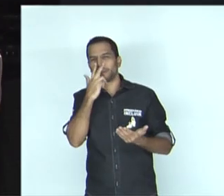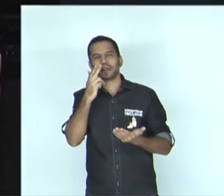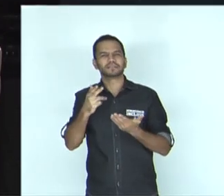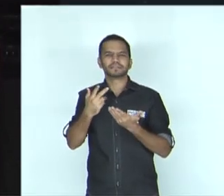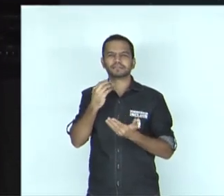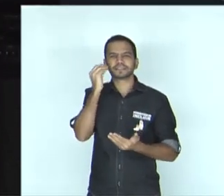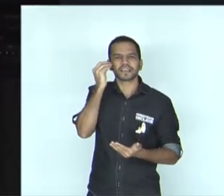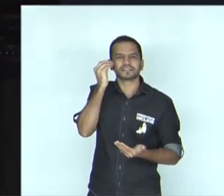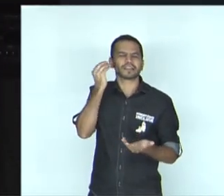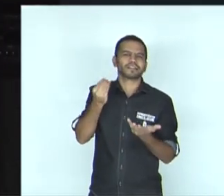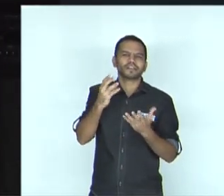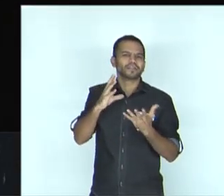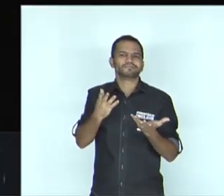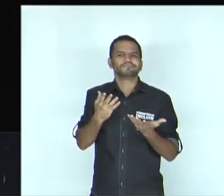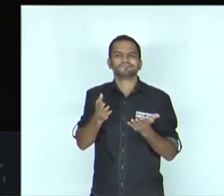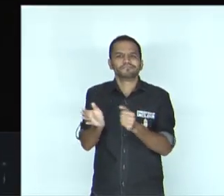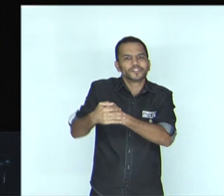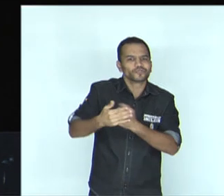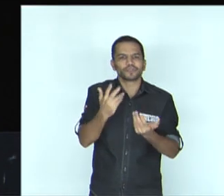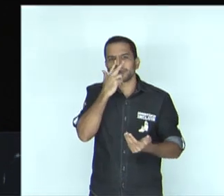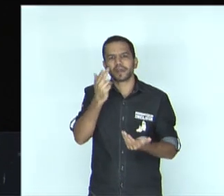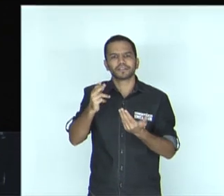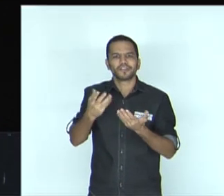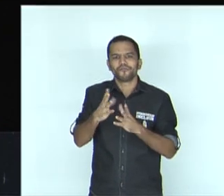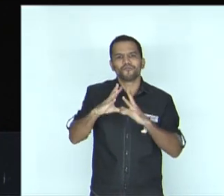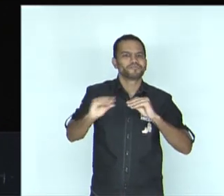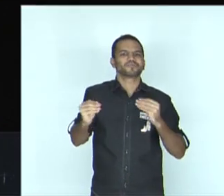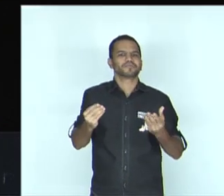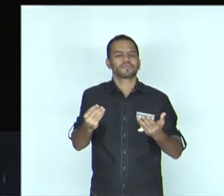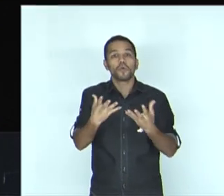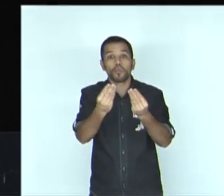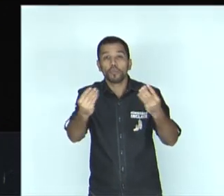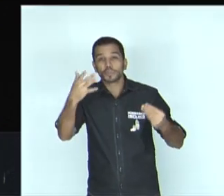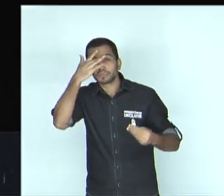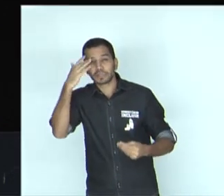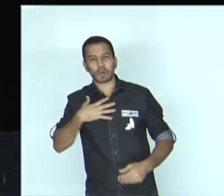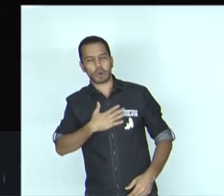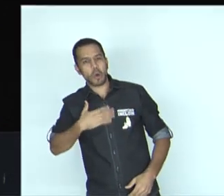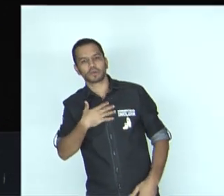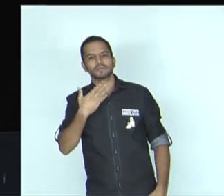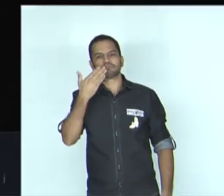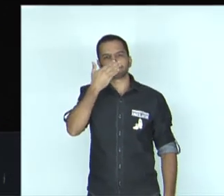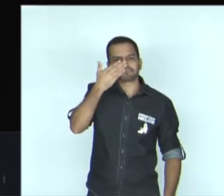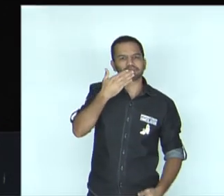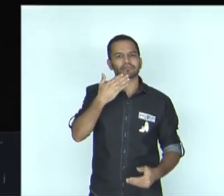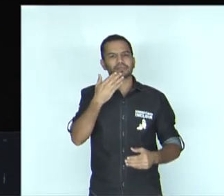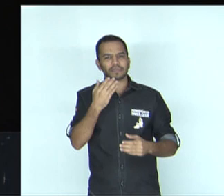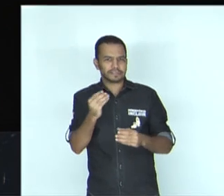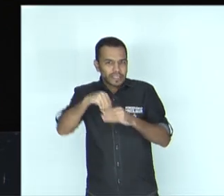dos seus problemas. Quantos que estão mergulhados na prostituição através da